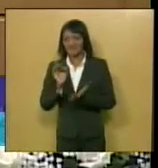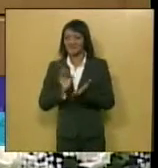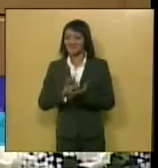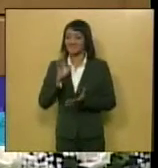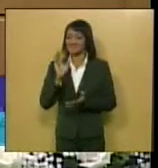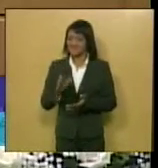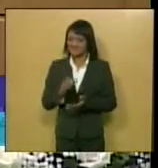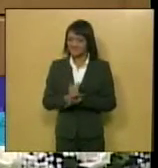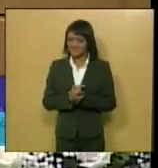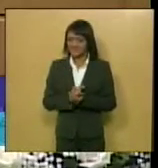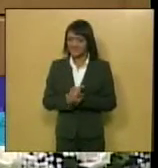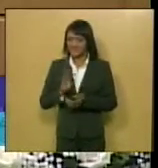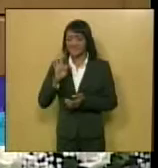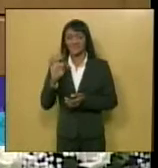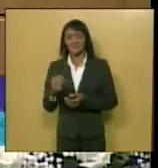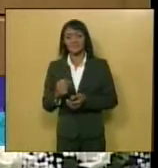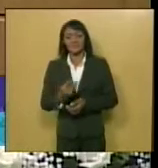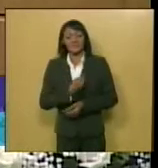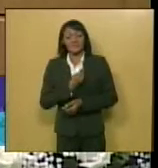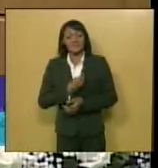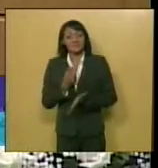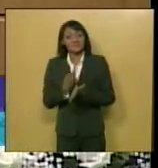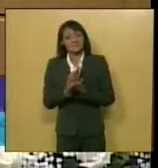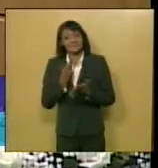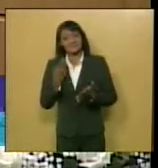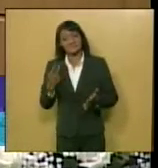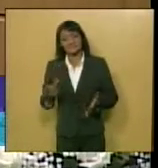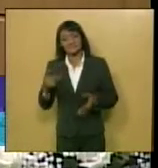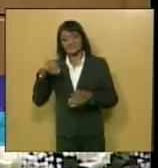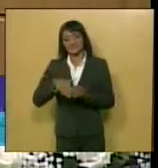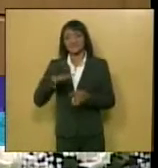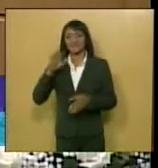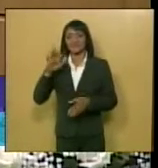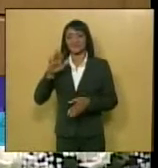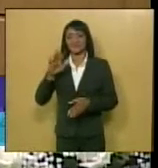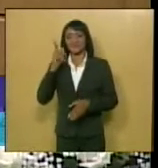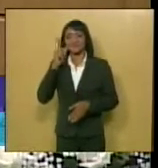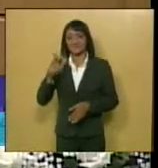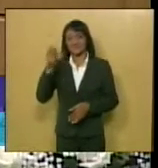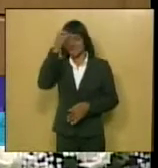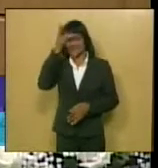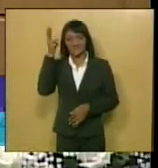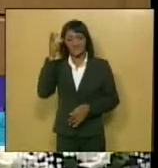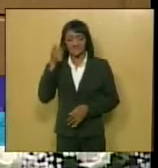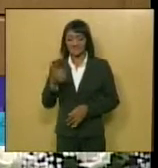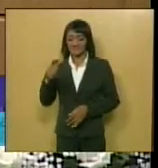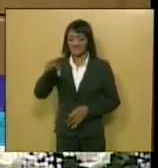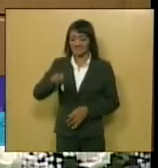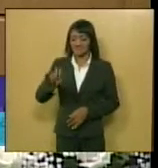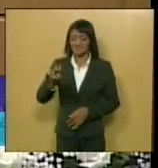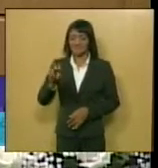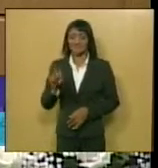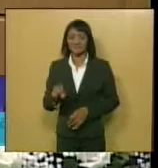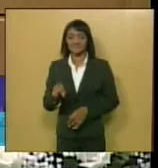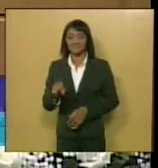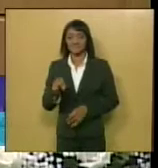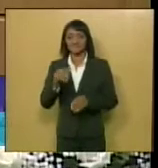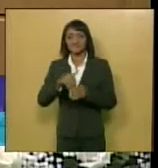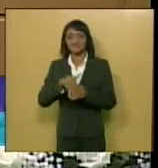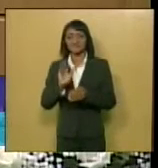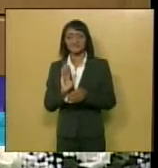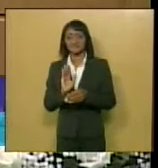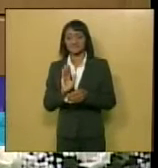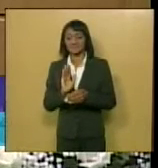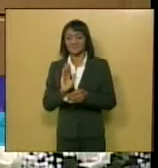positiva perante os reveses da vida, foi eleito prefeito em 1950. Na eleição